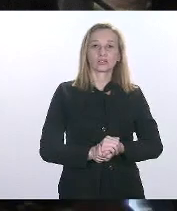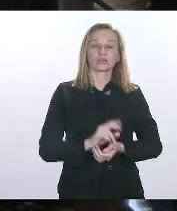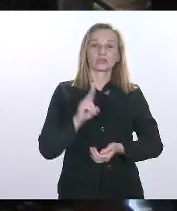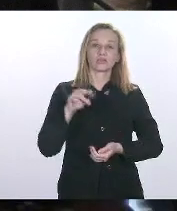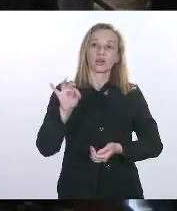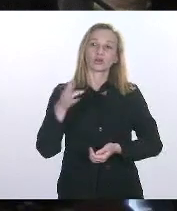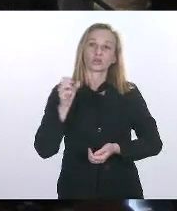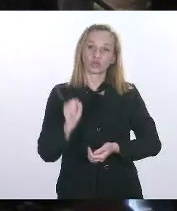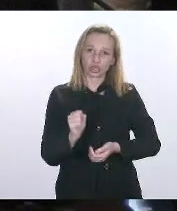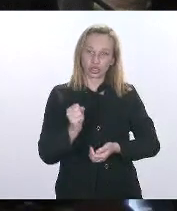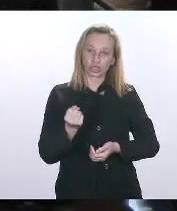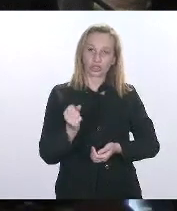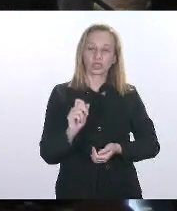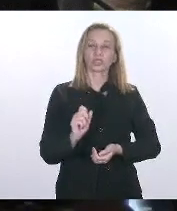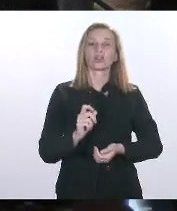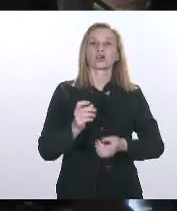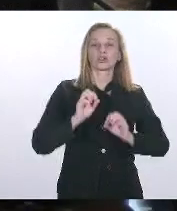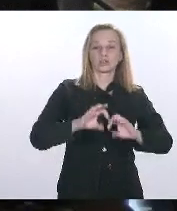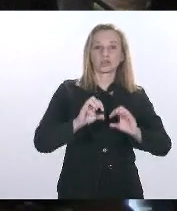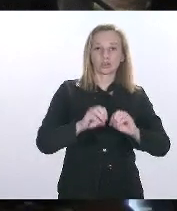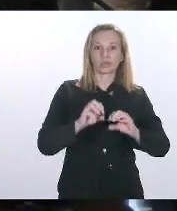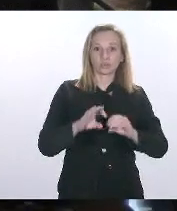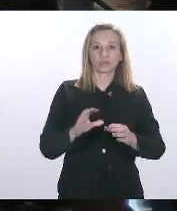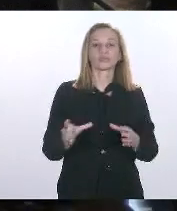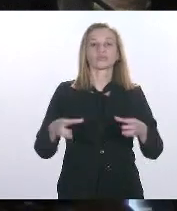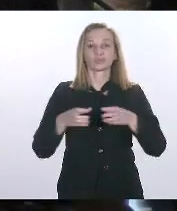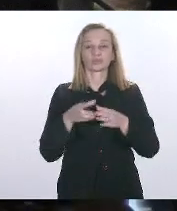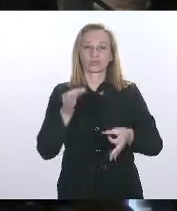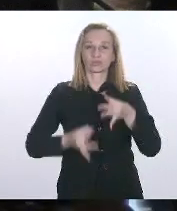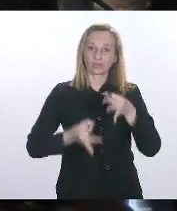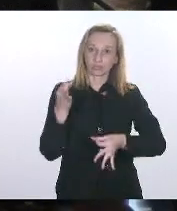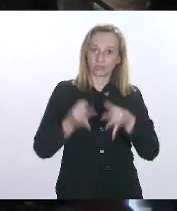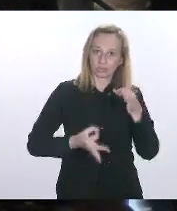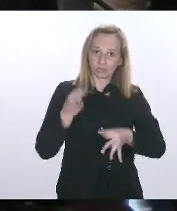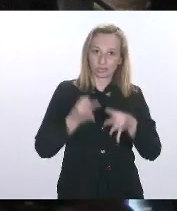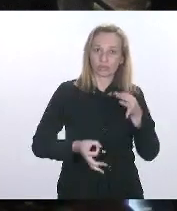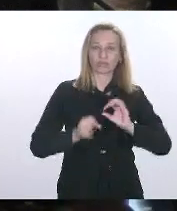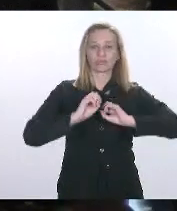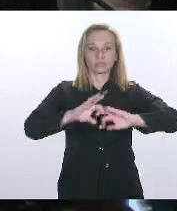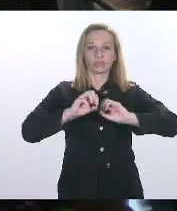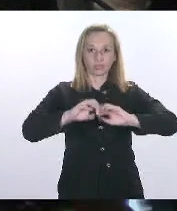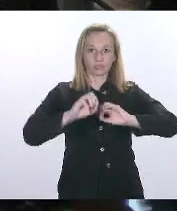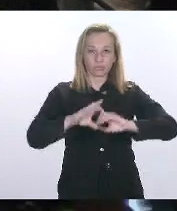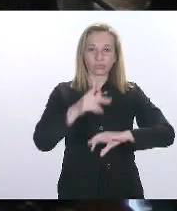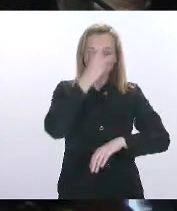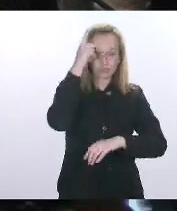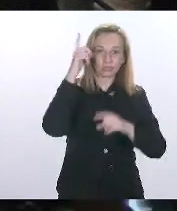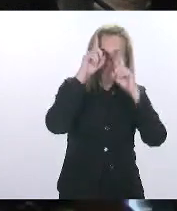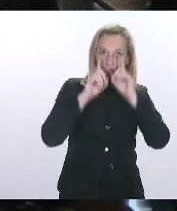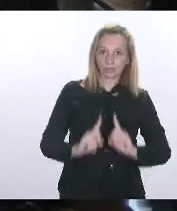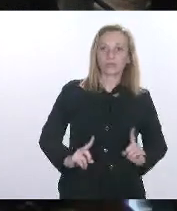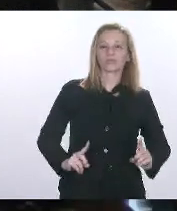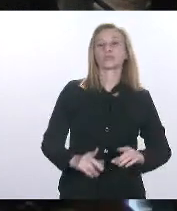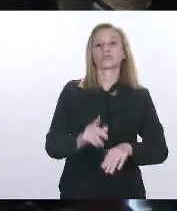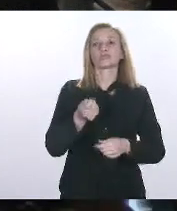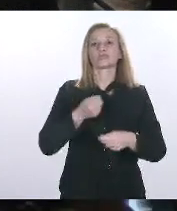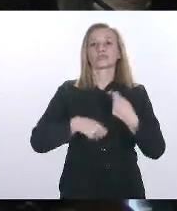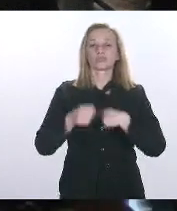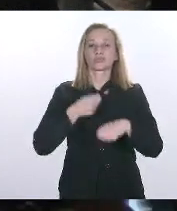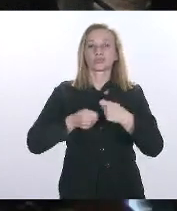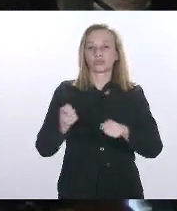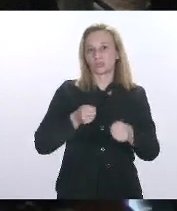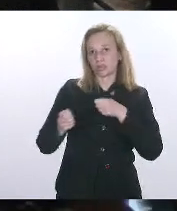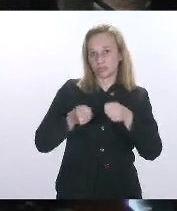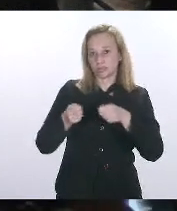voucher educacional, pendente de pareceres das comissões de Constituição, Justiça, de Educação da Pessoa com Deficiência e de Orçamento, Finanças, Fiscalização